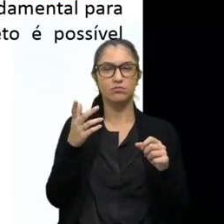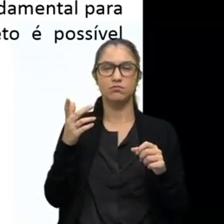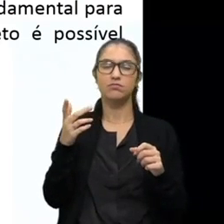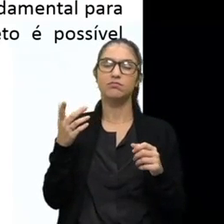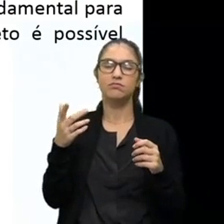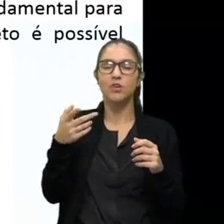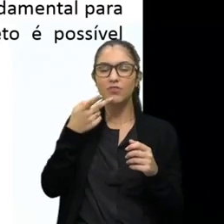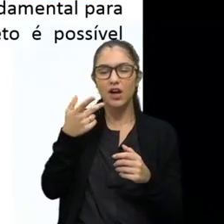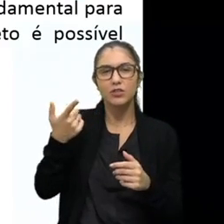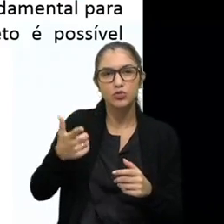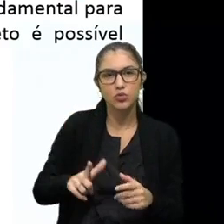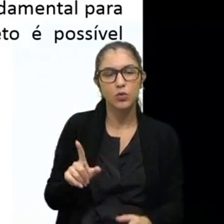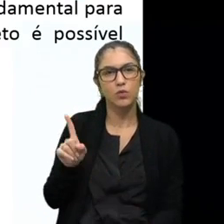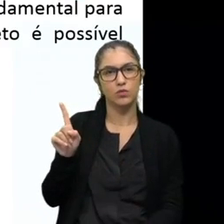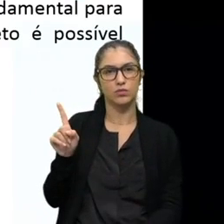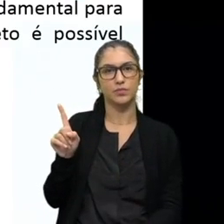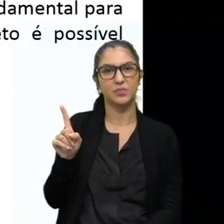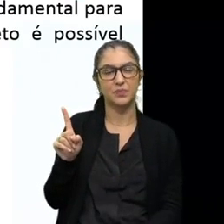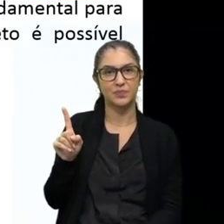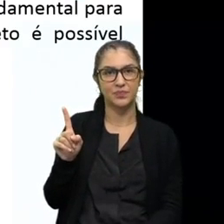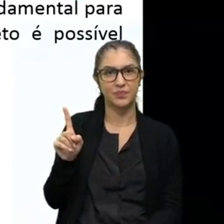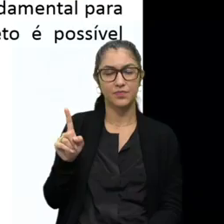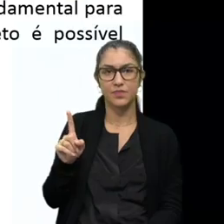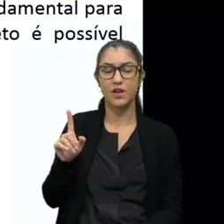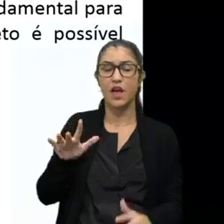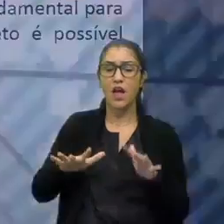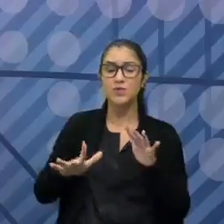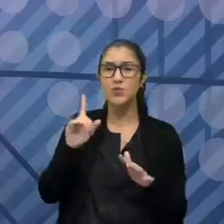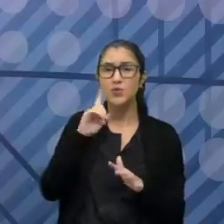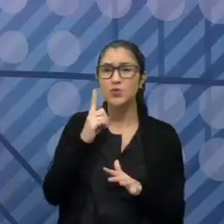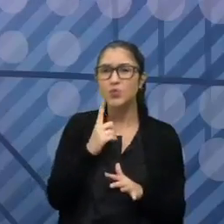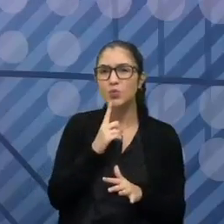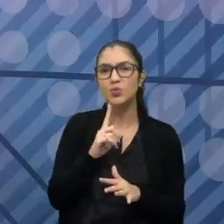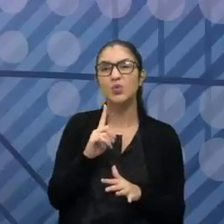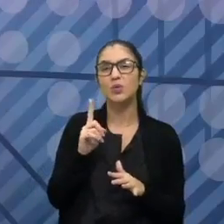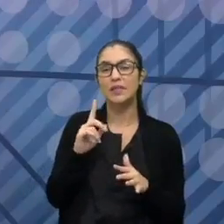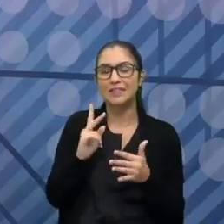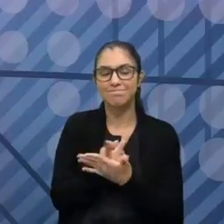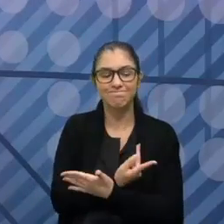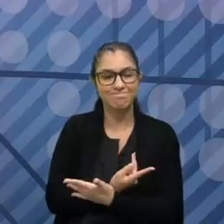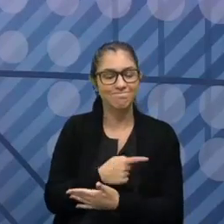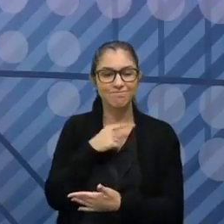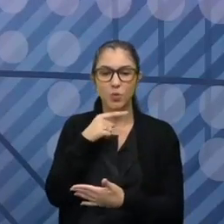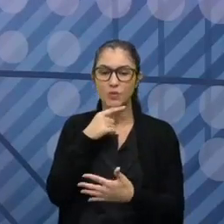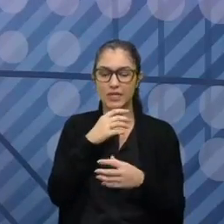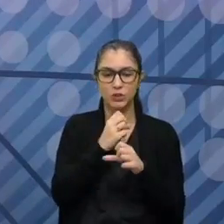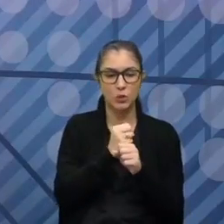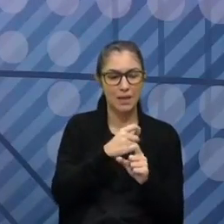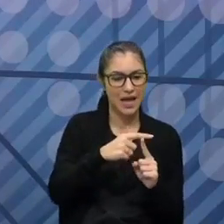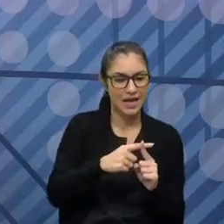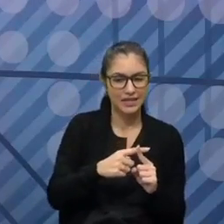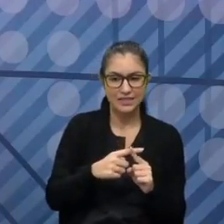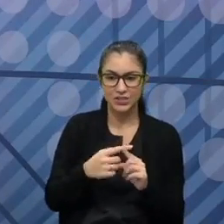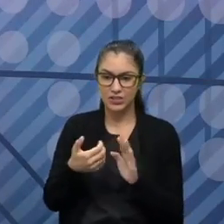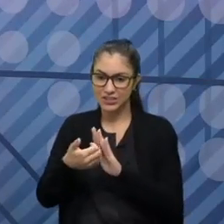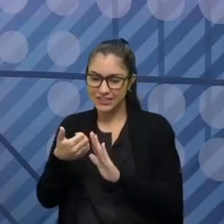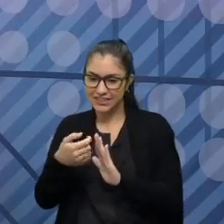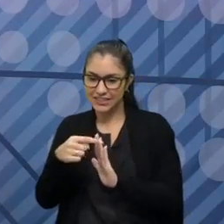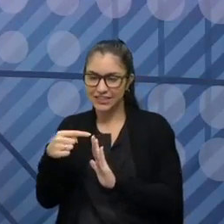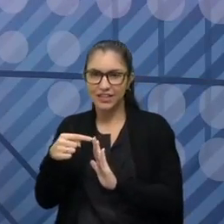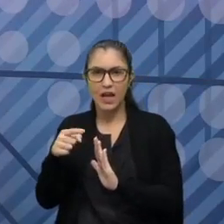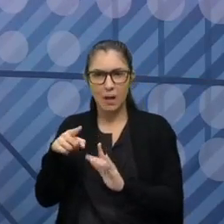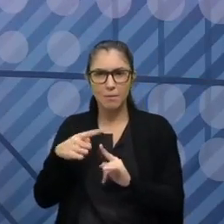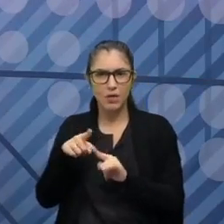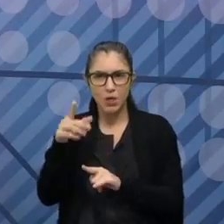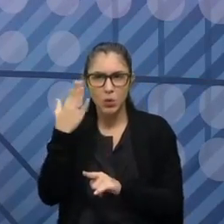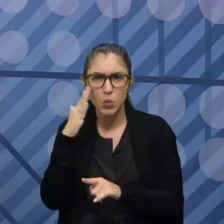volto naquela fala para vocês assim, que às vezes o surdo não está fazendo, está errando na adição, está errando na subtração, não é porque